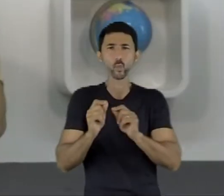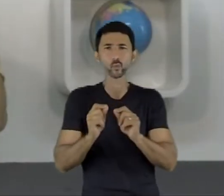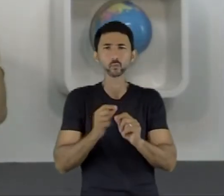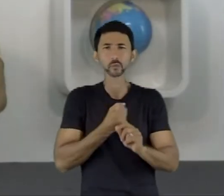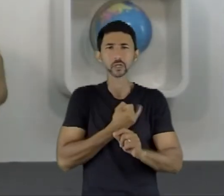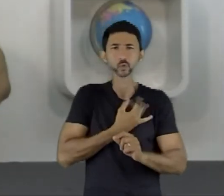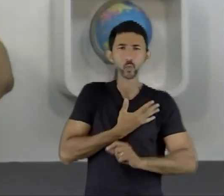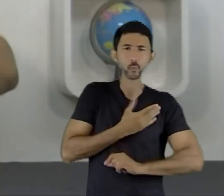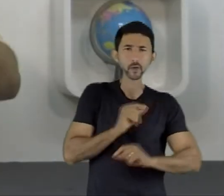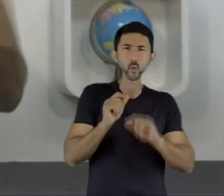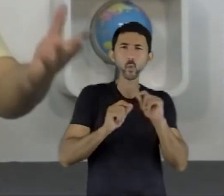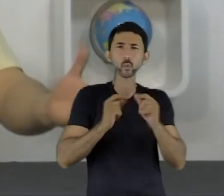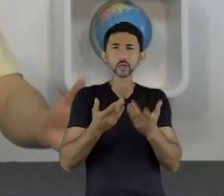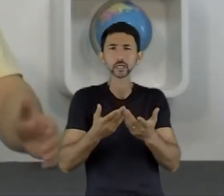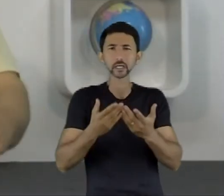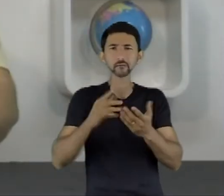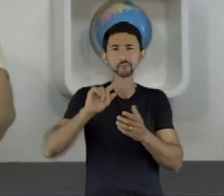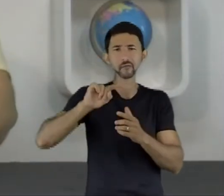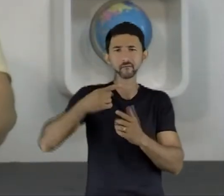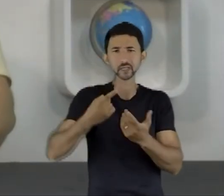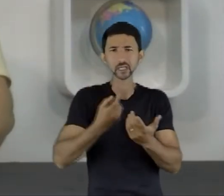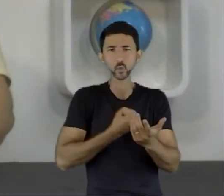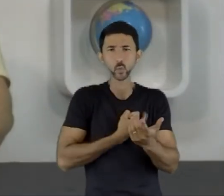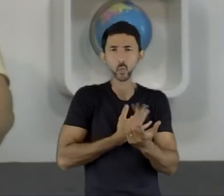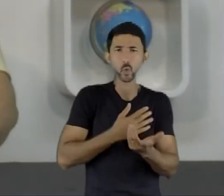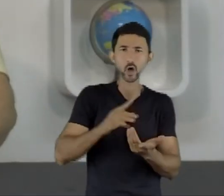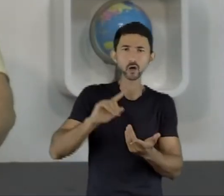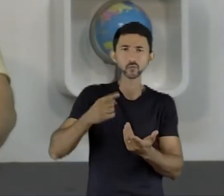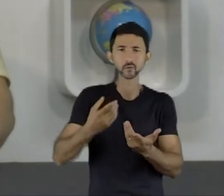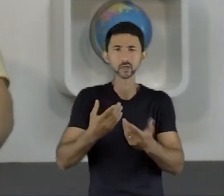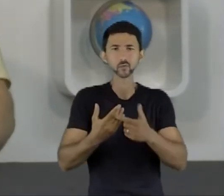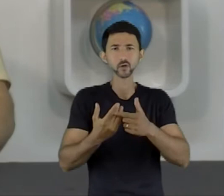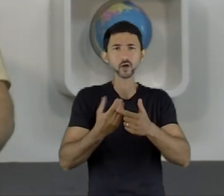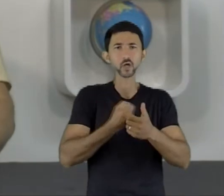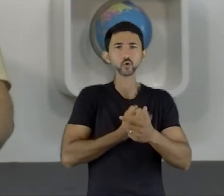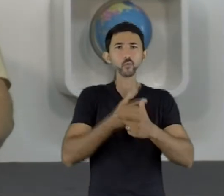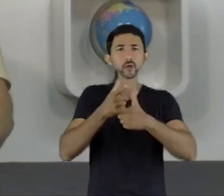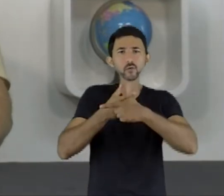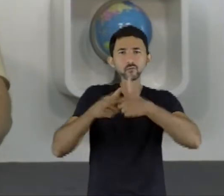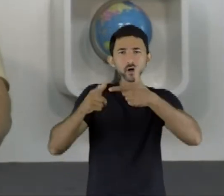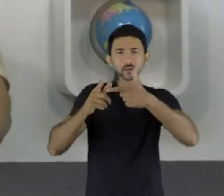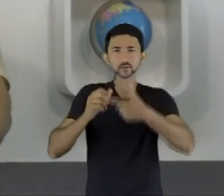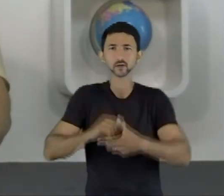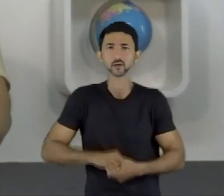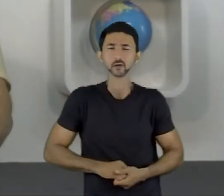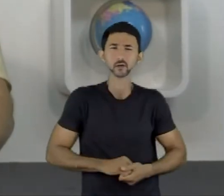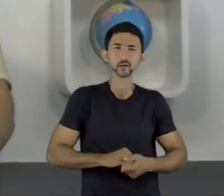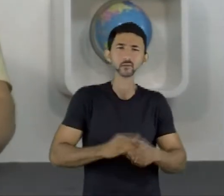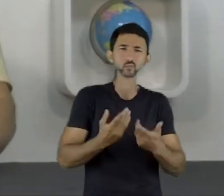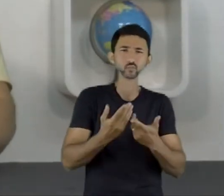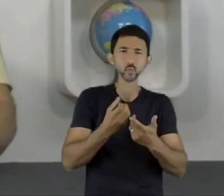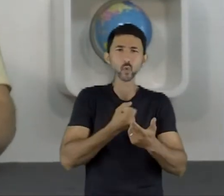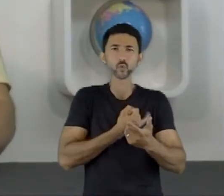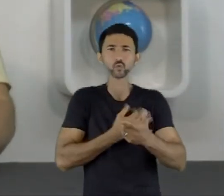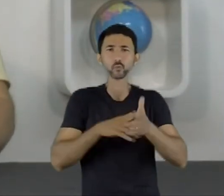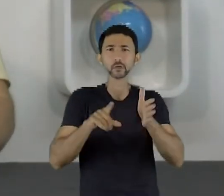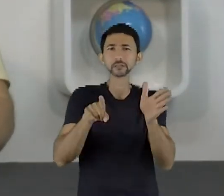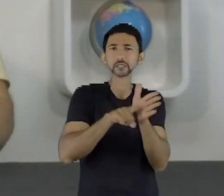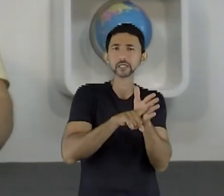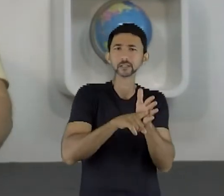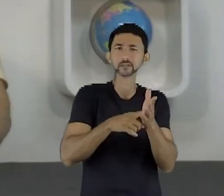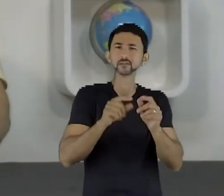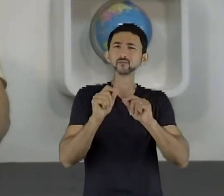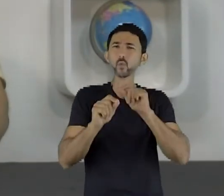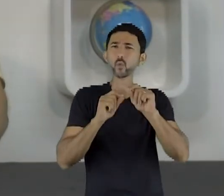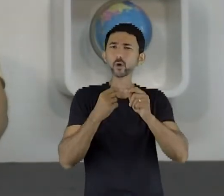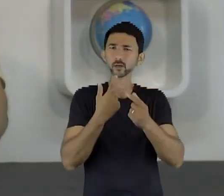São números com vírgula, números fracionários, números negativos. O